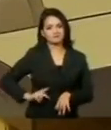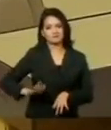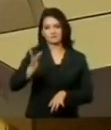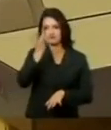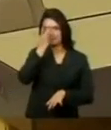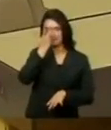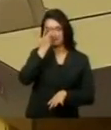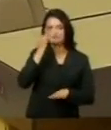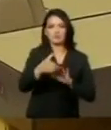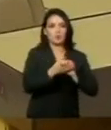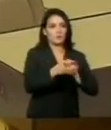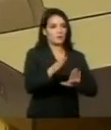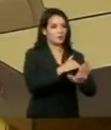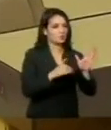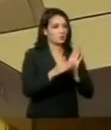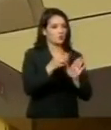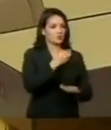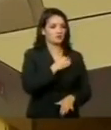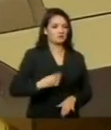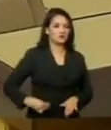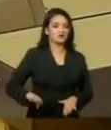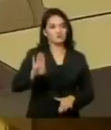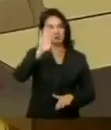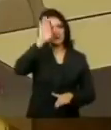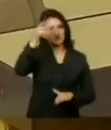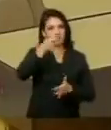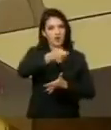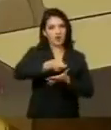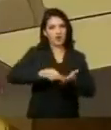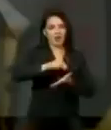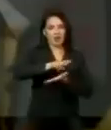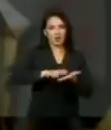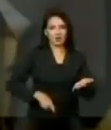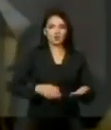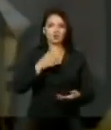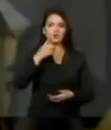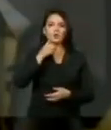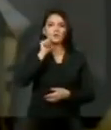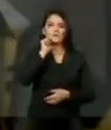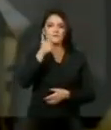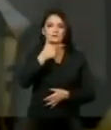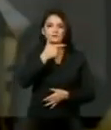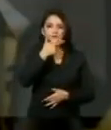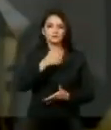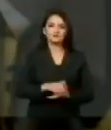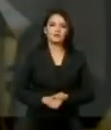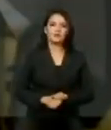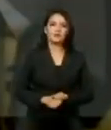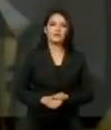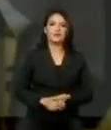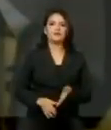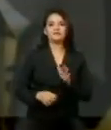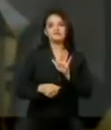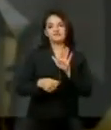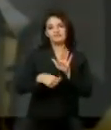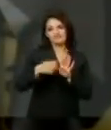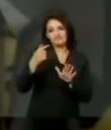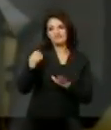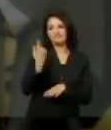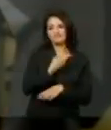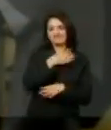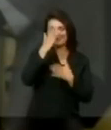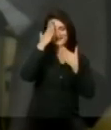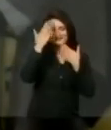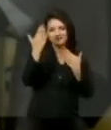todos fazer uma saudação especial ao idoso relator ministro marco aurélio primeiro romance klink agradecer a oportunidade de se dirigir à